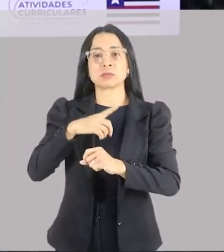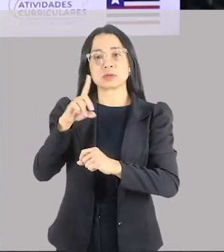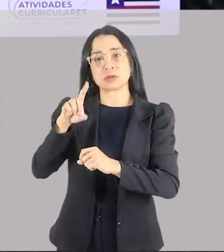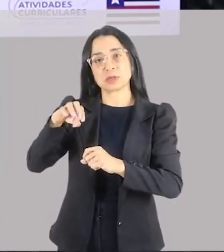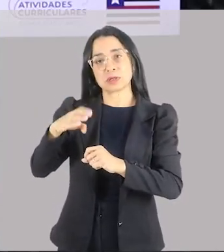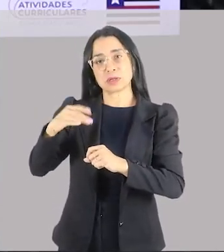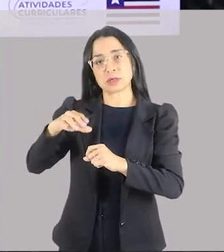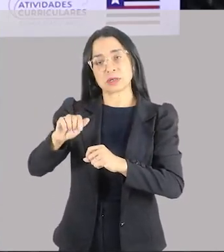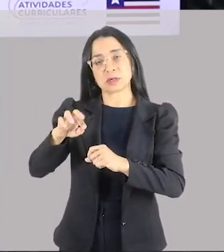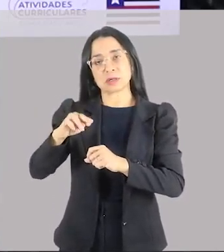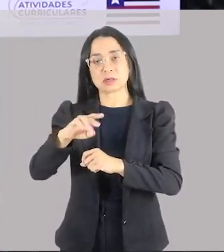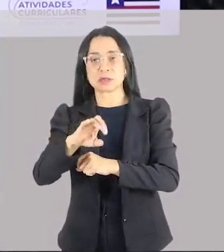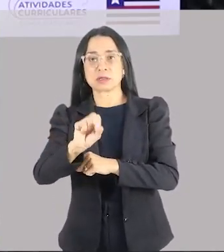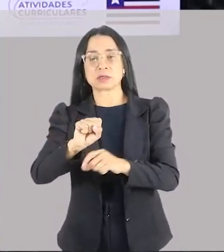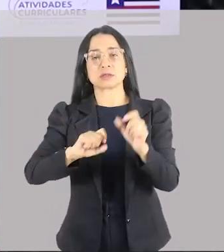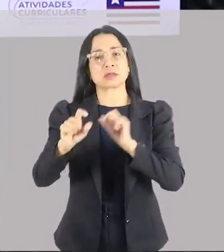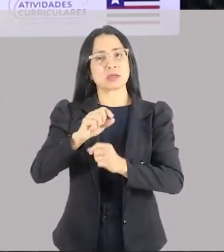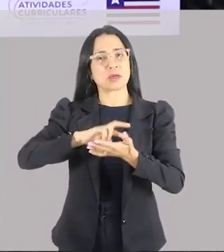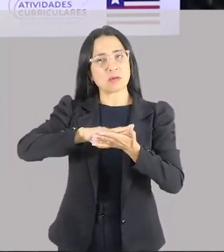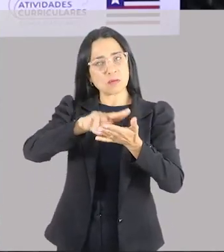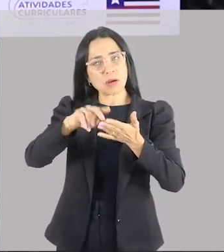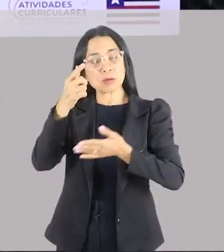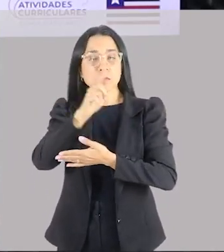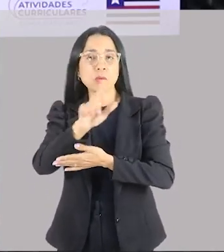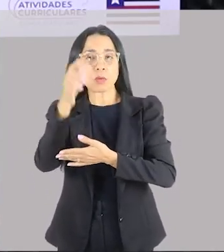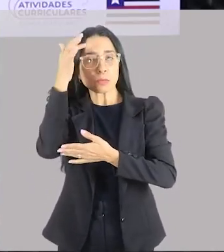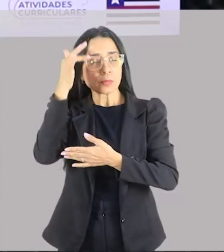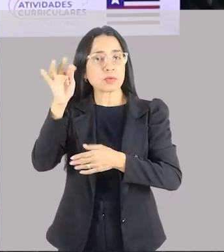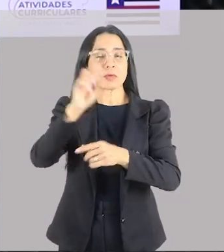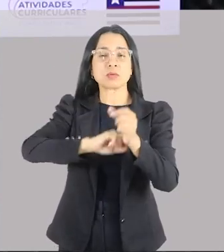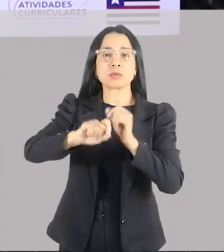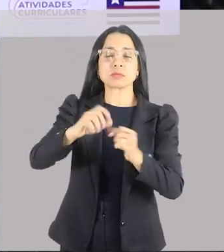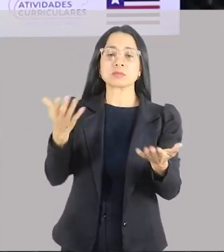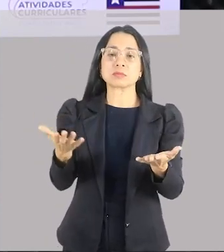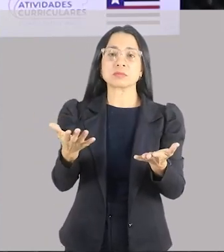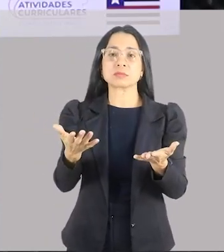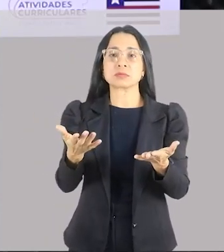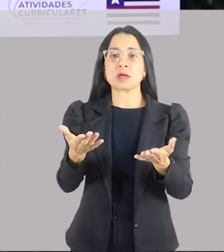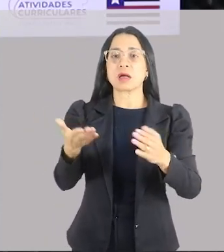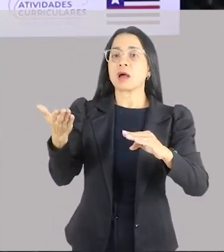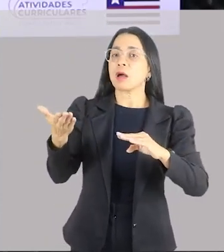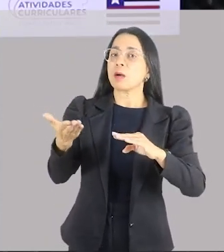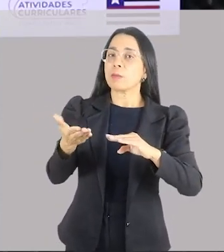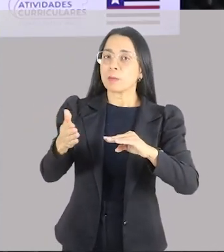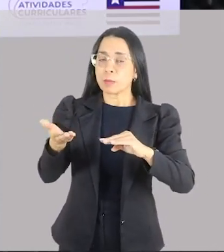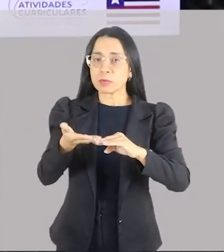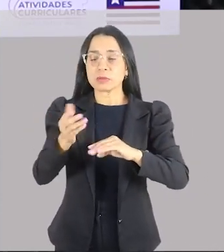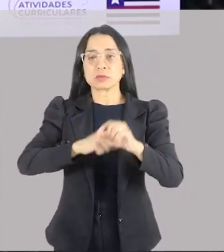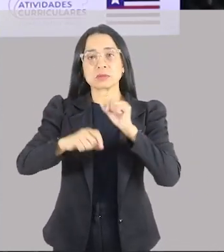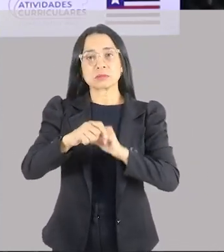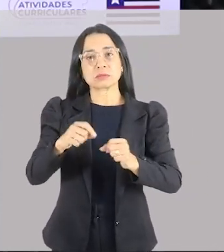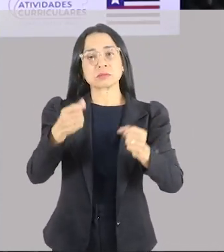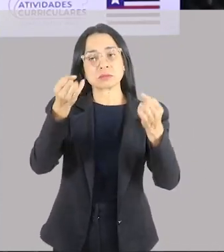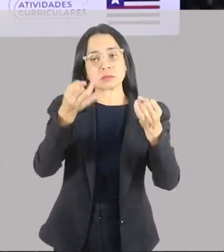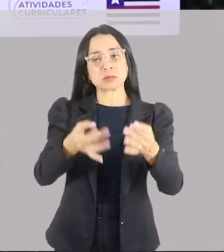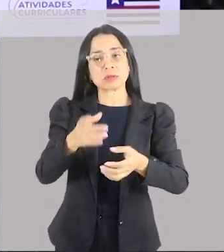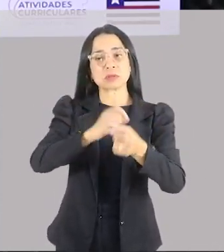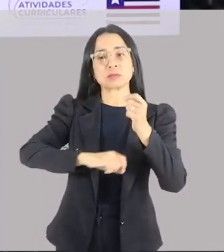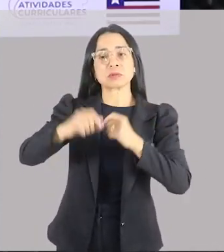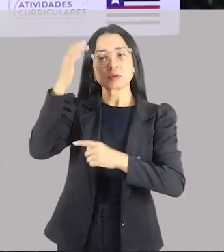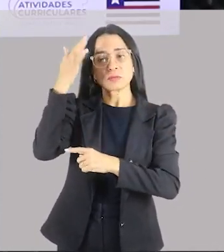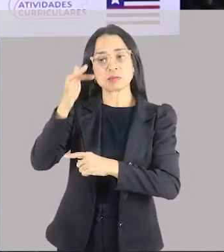temos Hume, nós temos Berkeley, né? Nós temos vários filósofos aí da modernidade e nós vamos tratar da filosofia